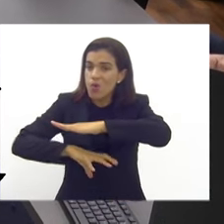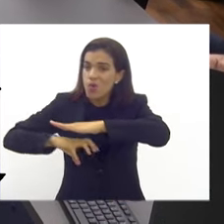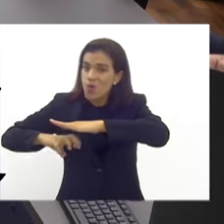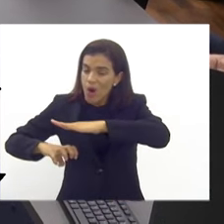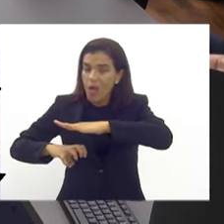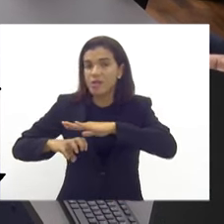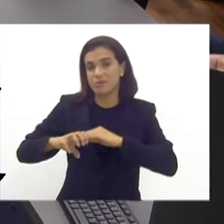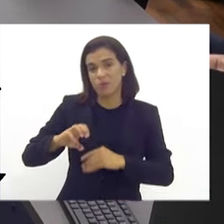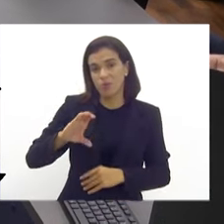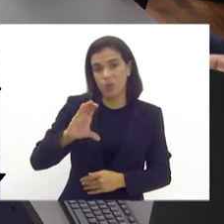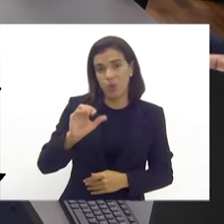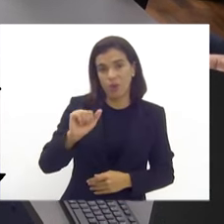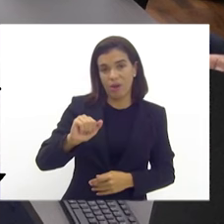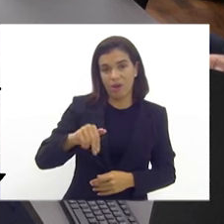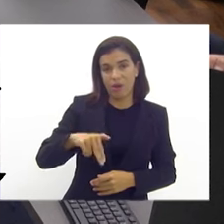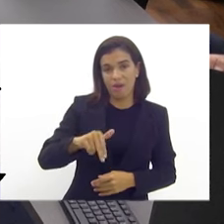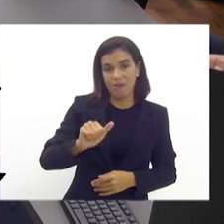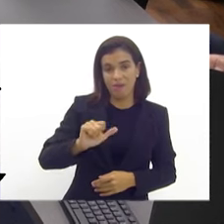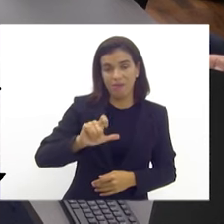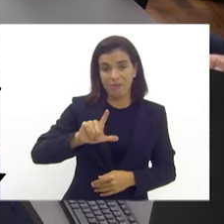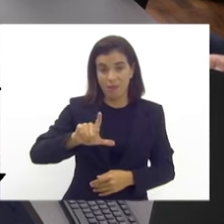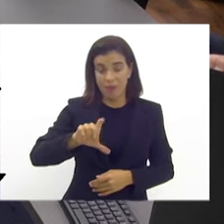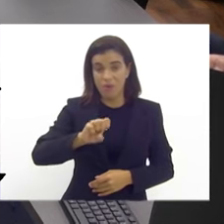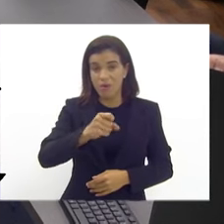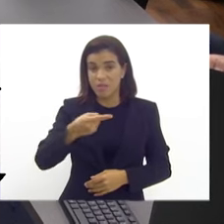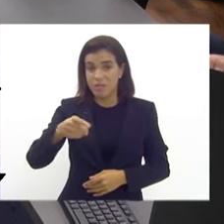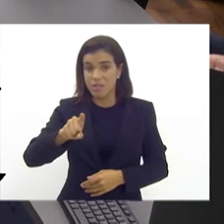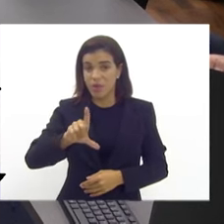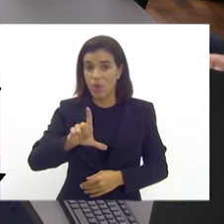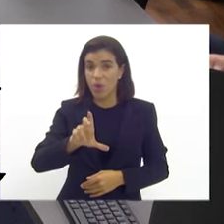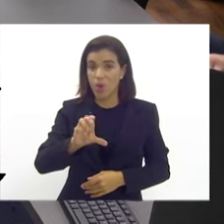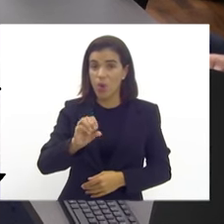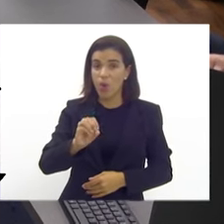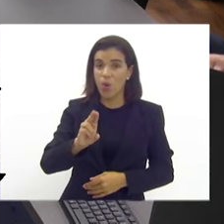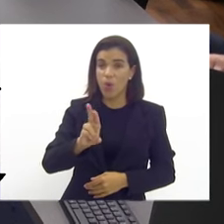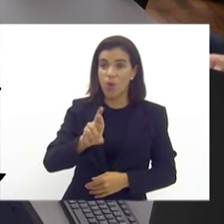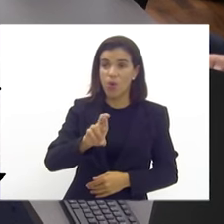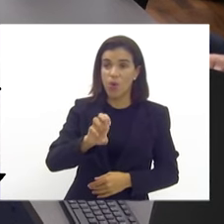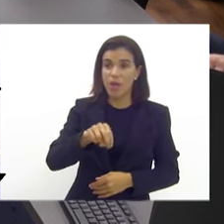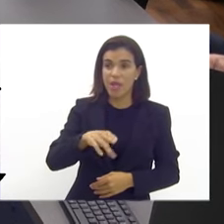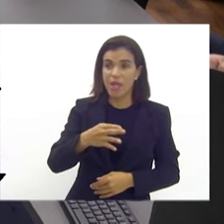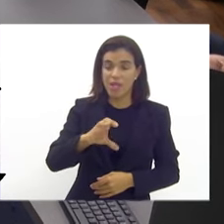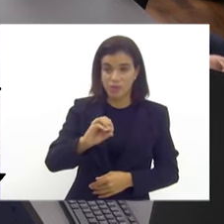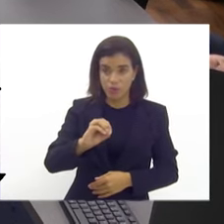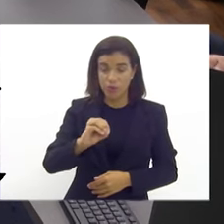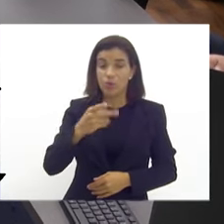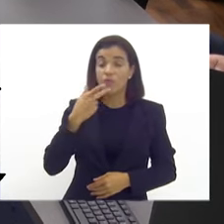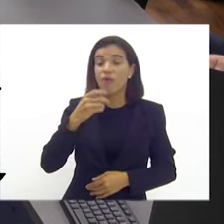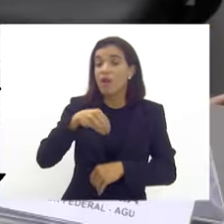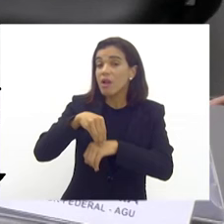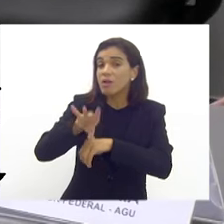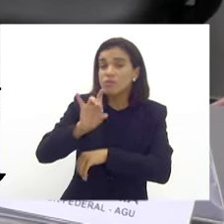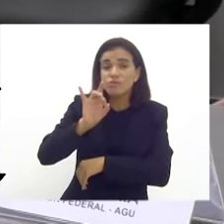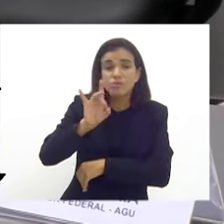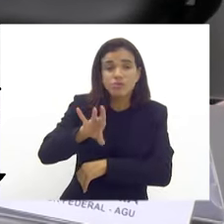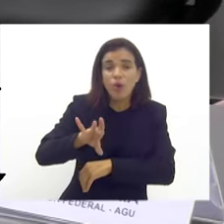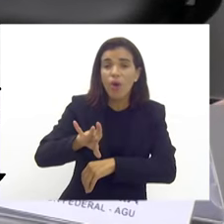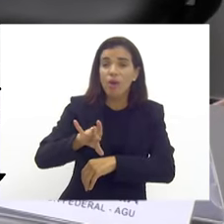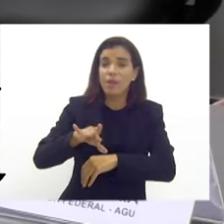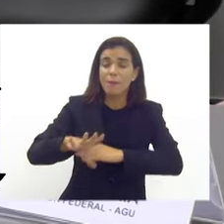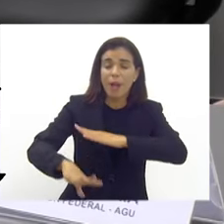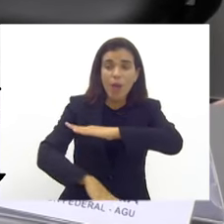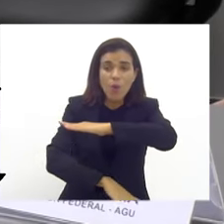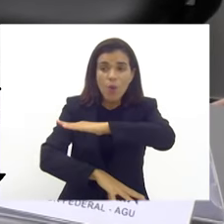tô não tô não não tô querendo atribuir não eu t eu não tô querendo atribuir só tô querendo trazer uma informação que para dragar o canal precisa retirar as embarcações